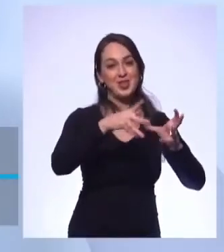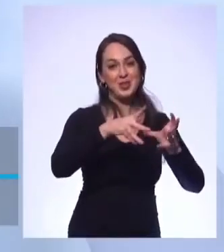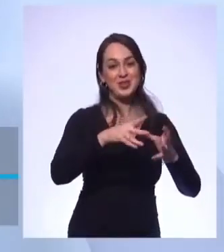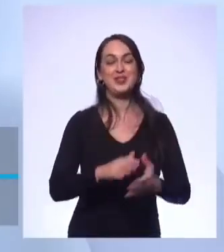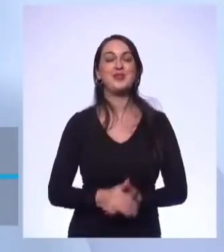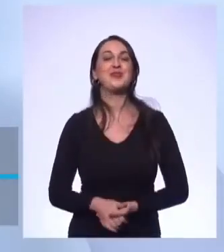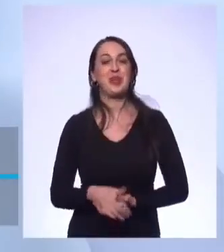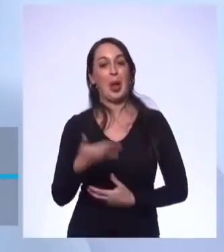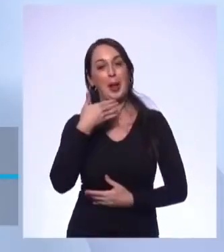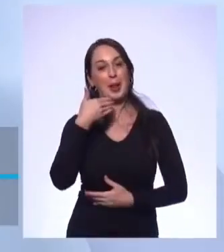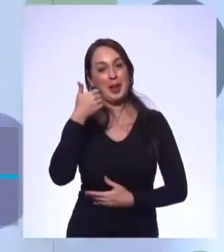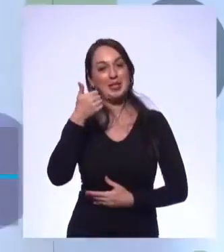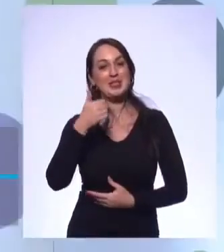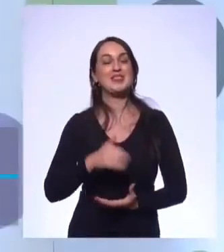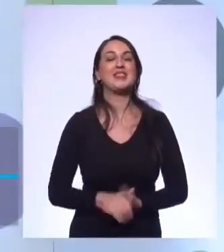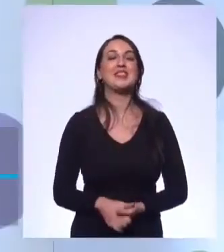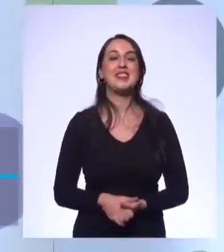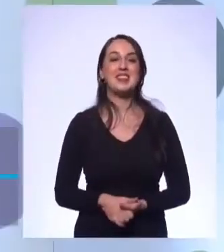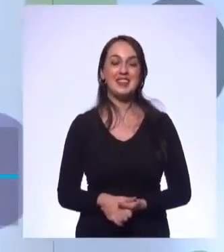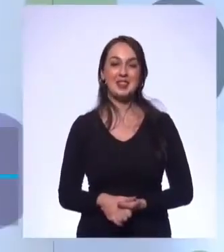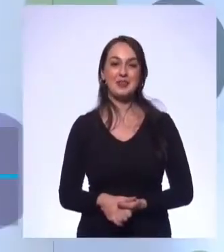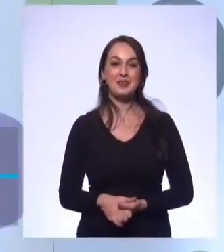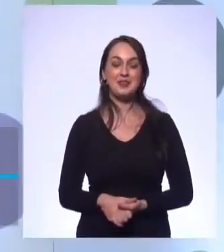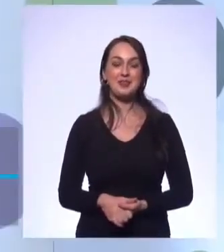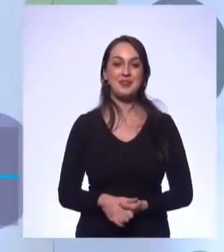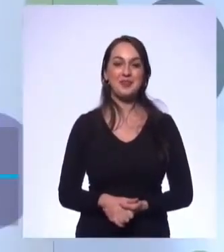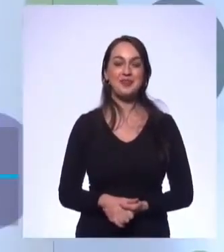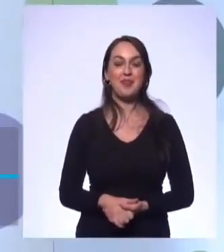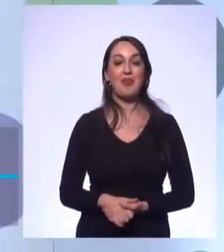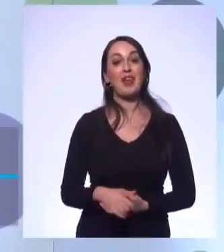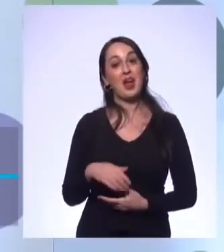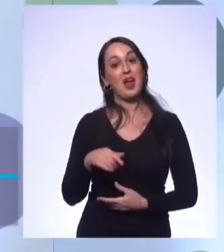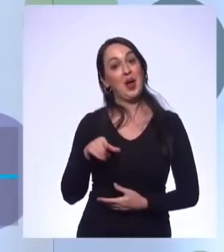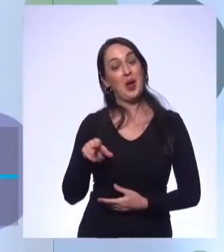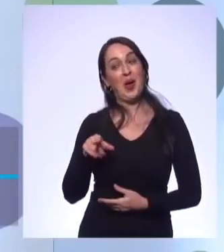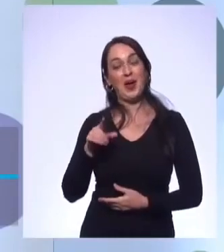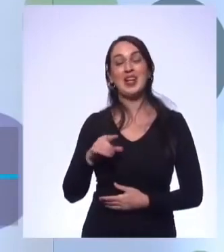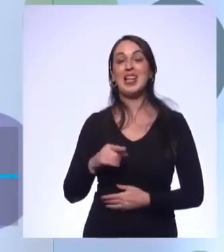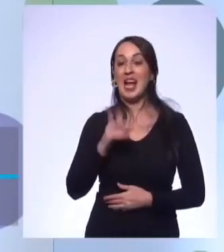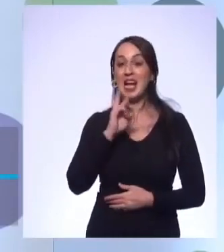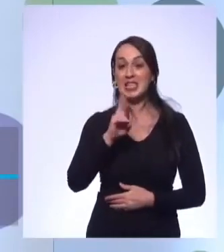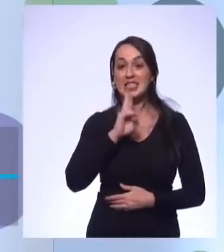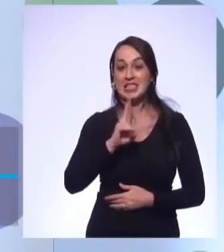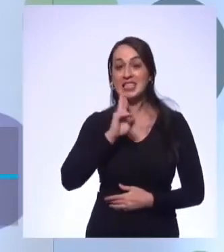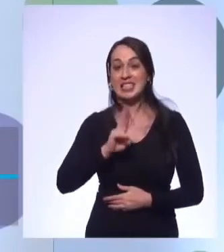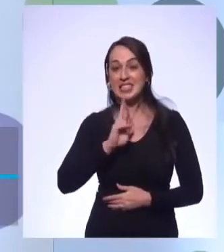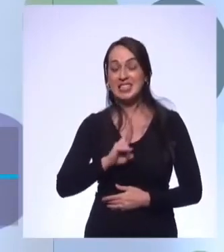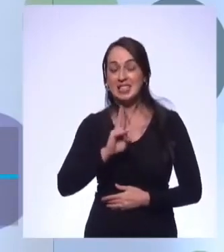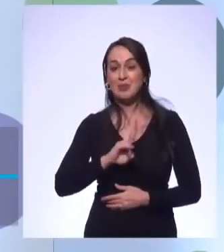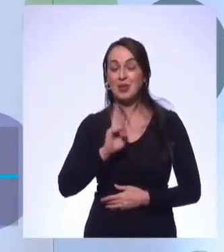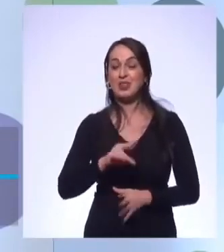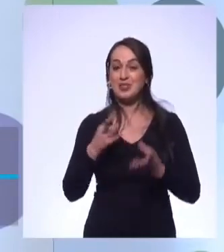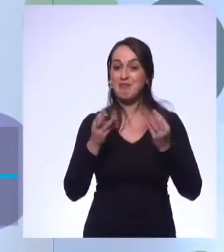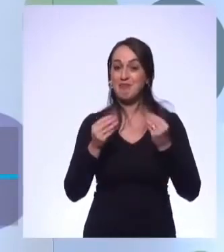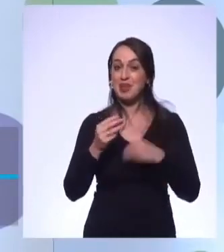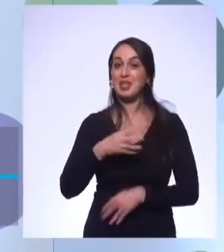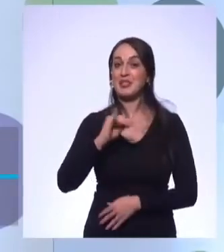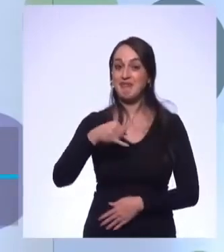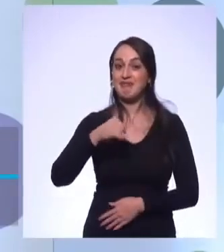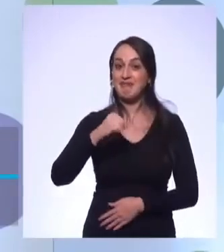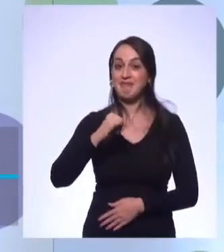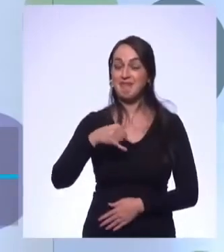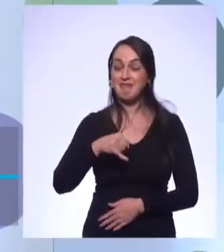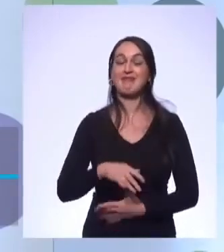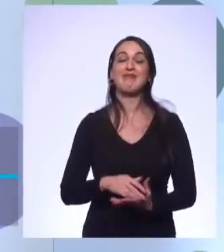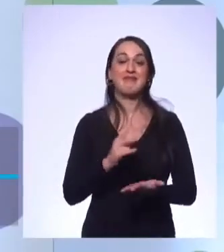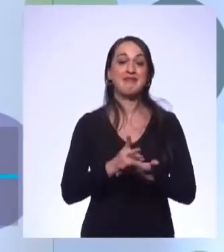frente. Eles estão cometendo vários sincericídios aqui. Porque eu não estou vendo ninguém falando, não, eu pensei que vocês iam ligar a